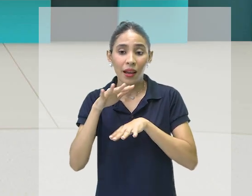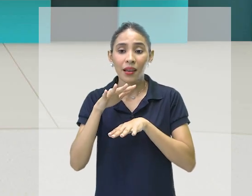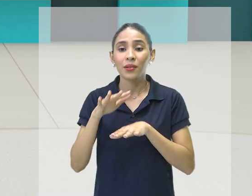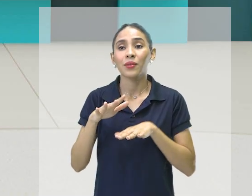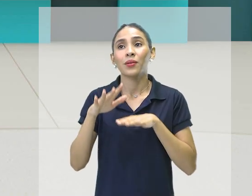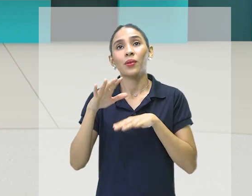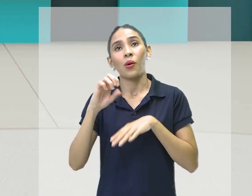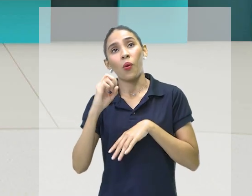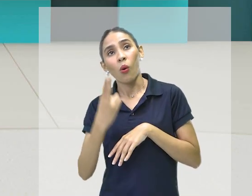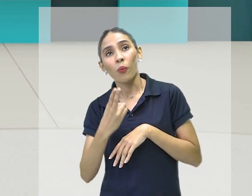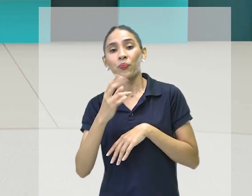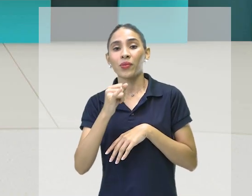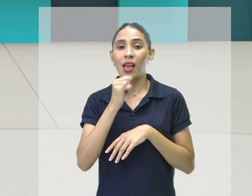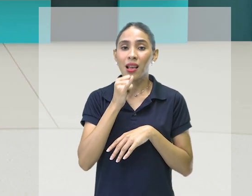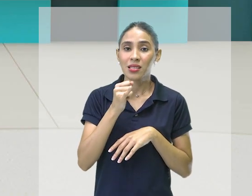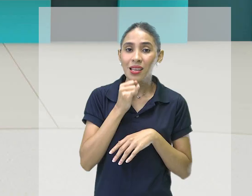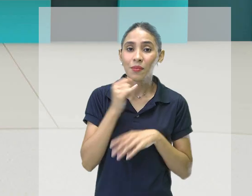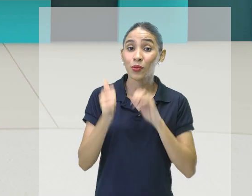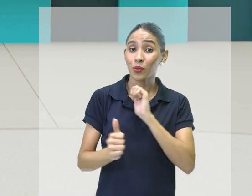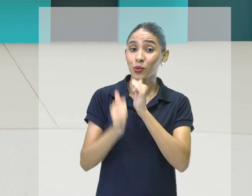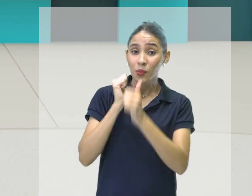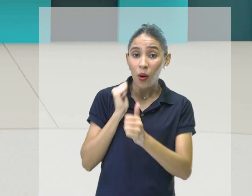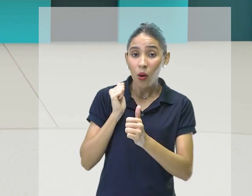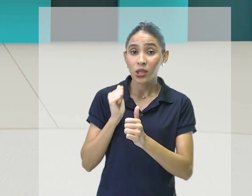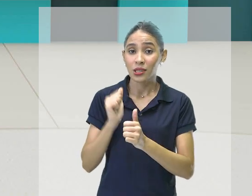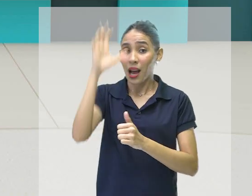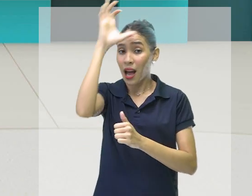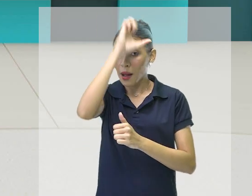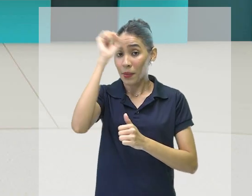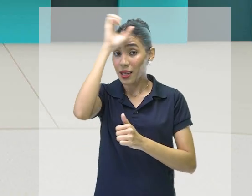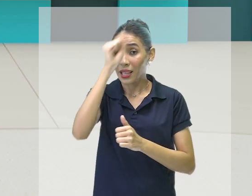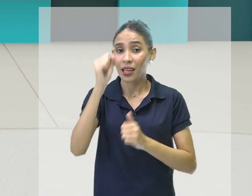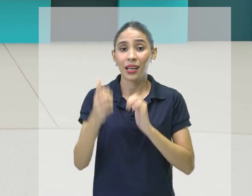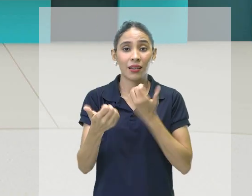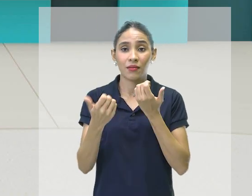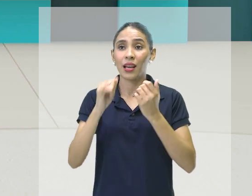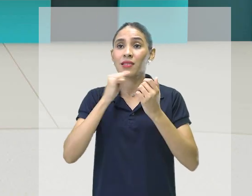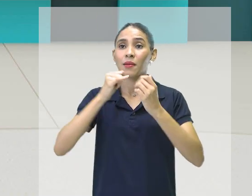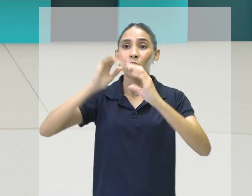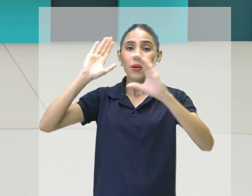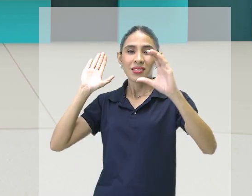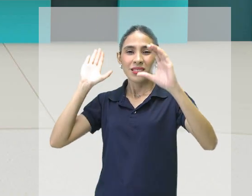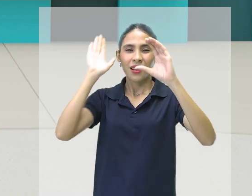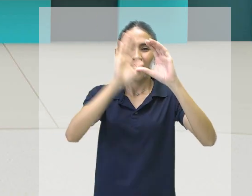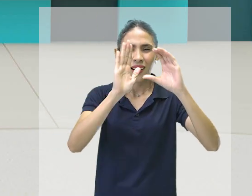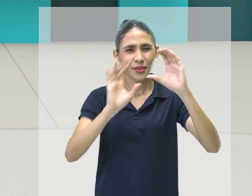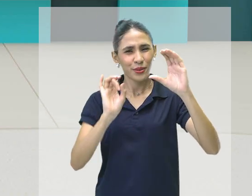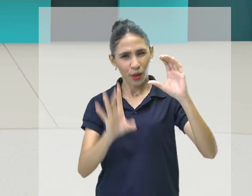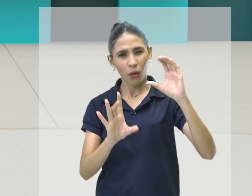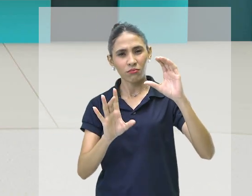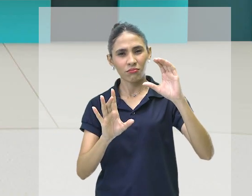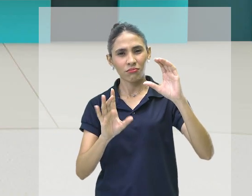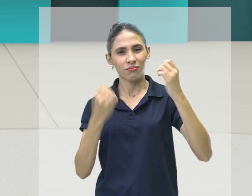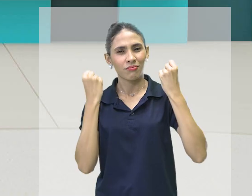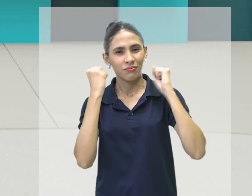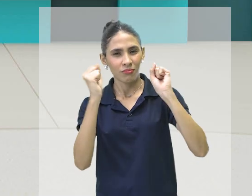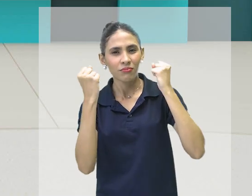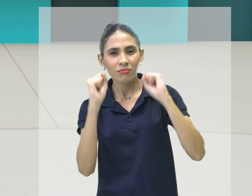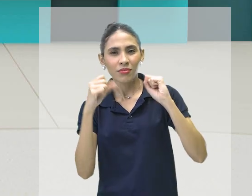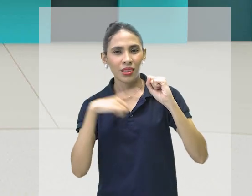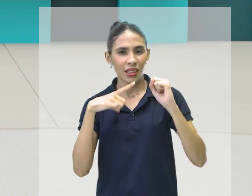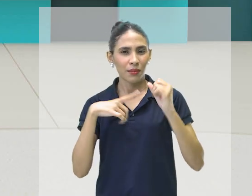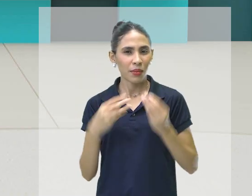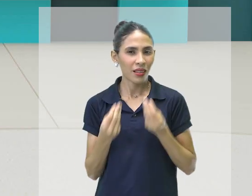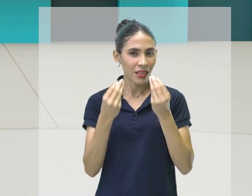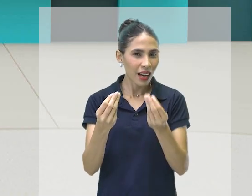movimento? Vamos supor lá do esporte. Aprender o movimento de sacar. Será que é só isso? que